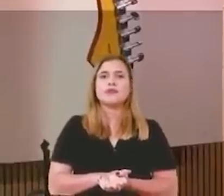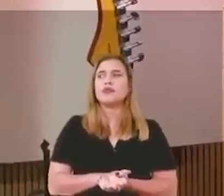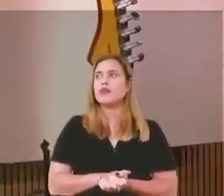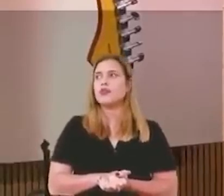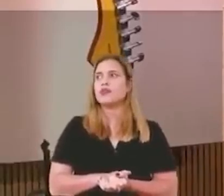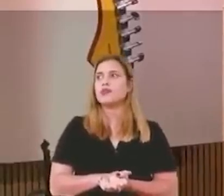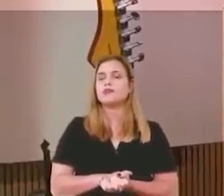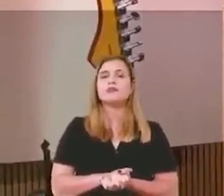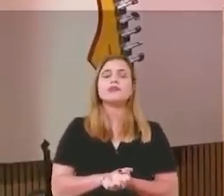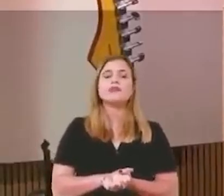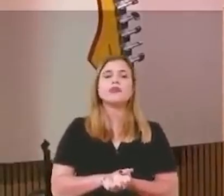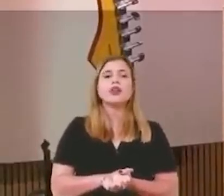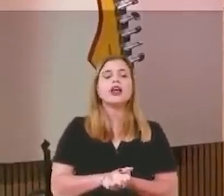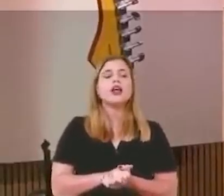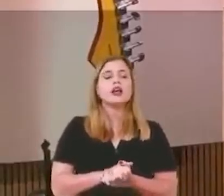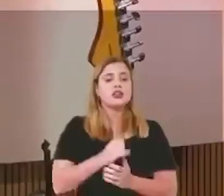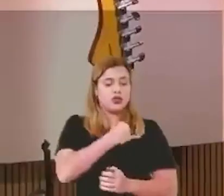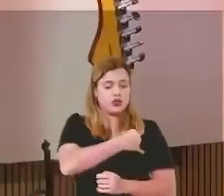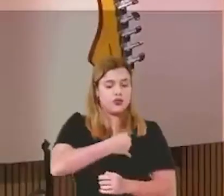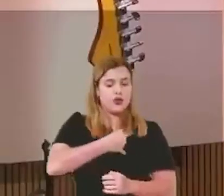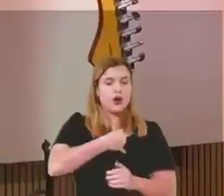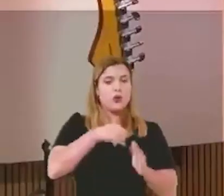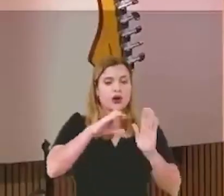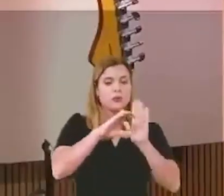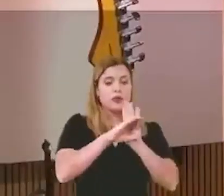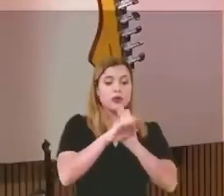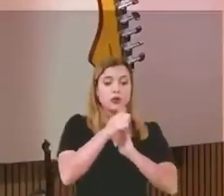João, capítulo 1, versos de 1 a 14.